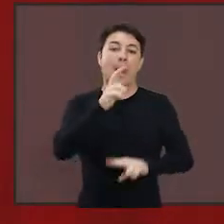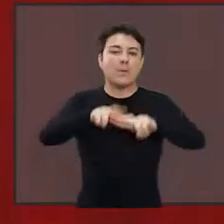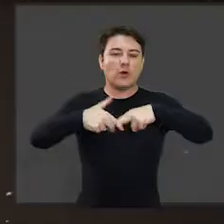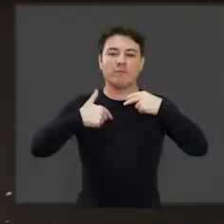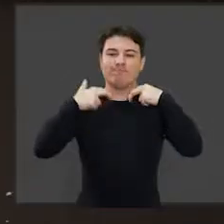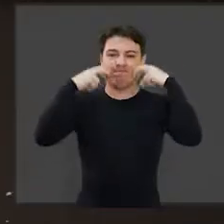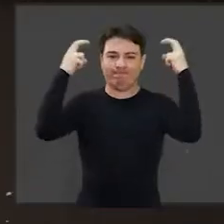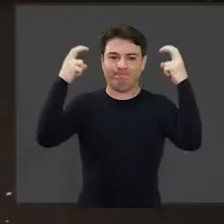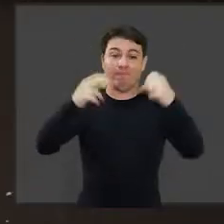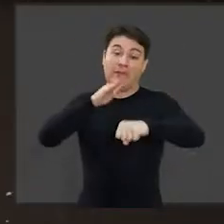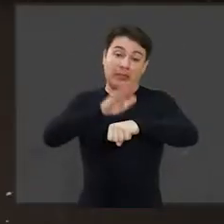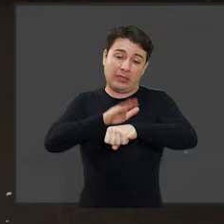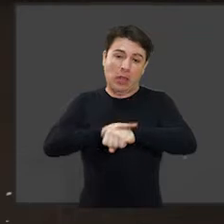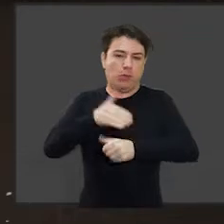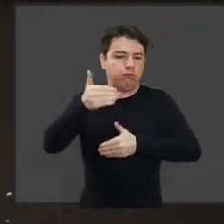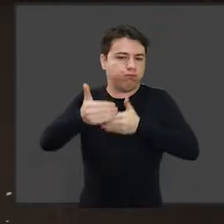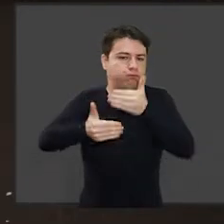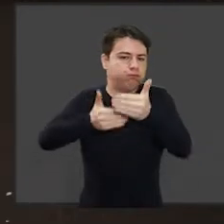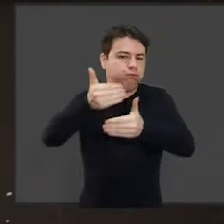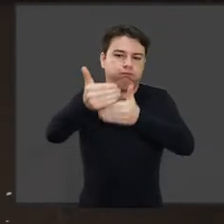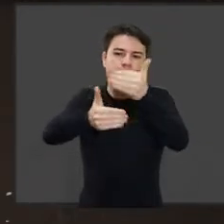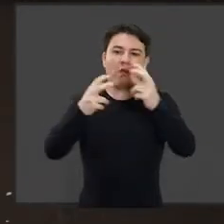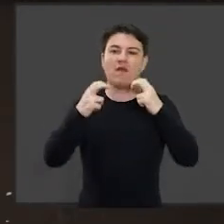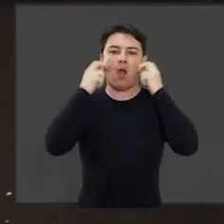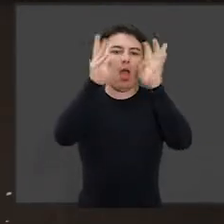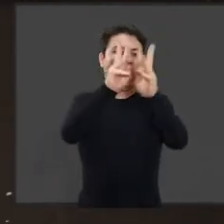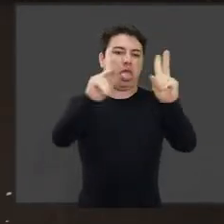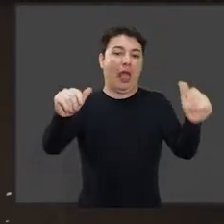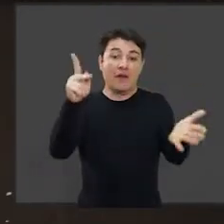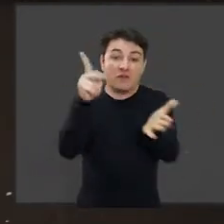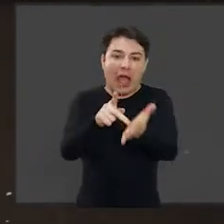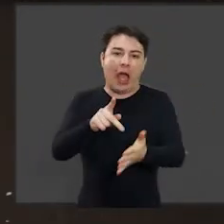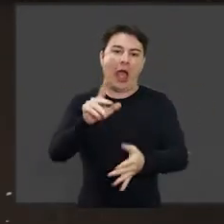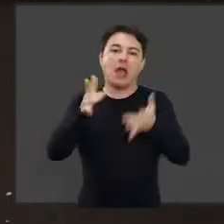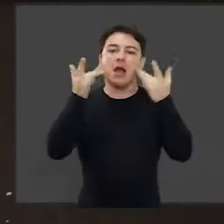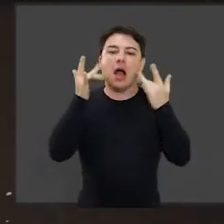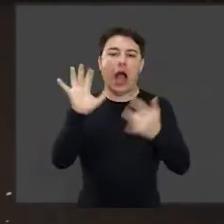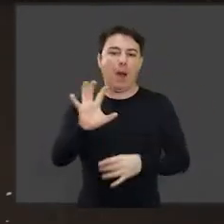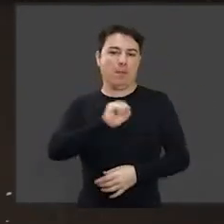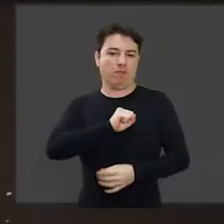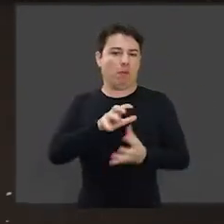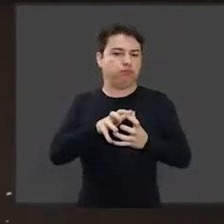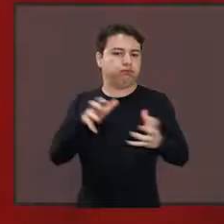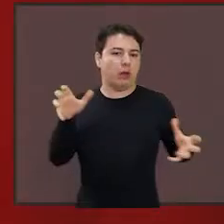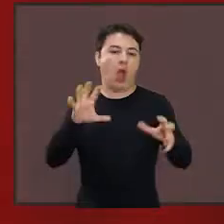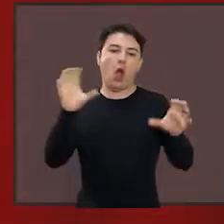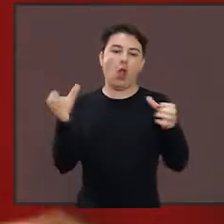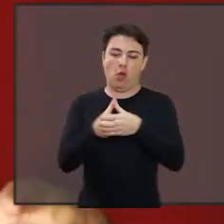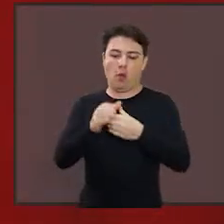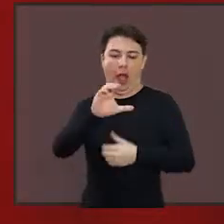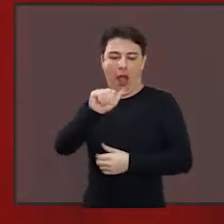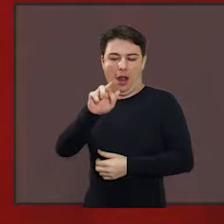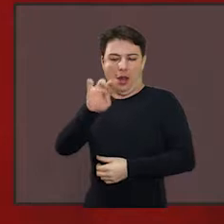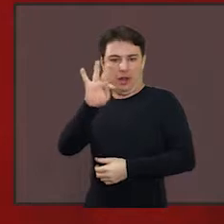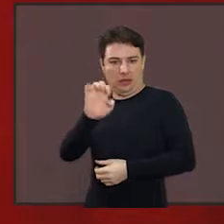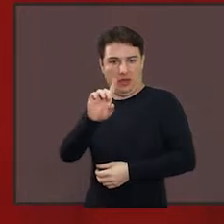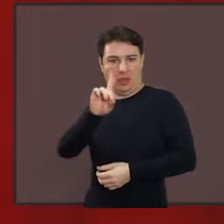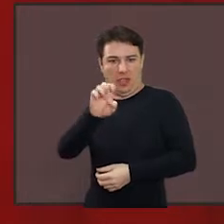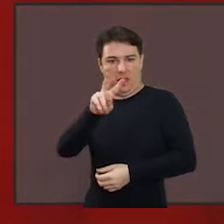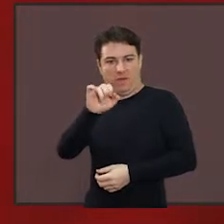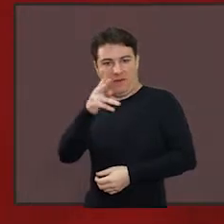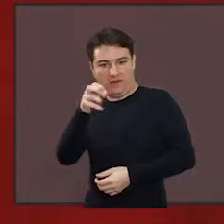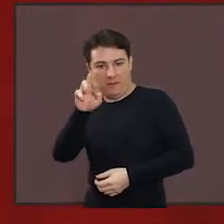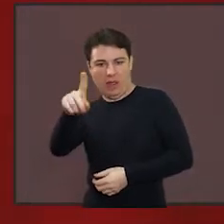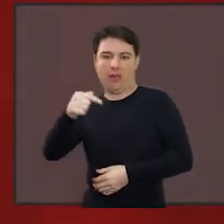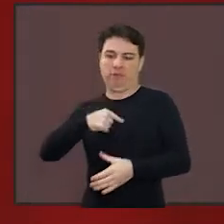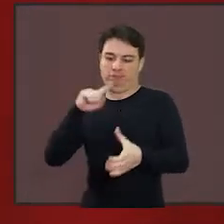que eu tinha. Mas superado esse primeiro momento, eu comecei a me apaixonar por teatro cada vez mais, entrei firme no grupo, eu fiquei